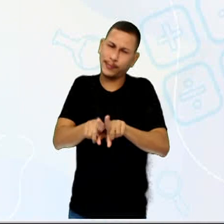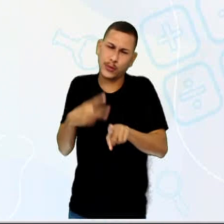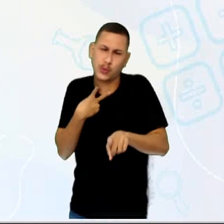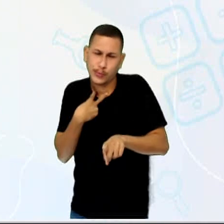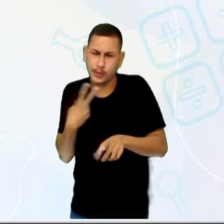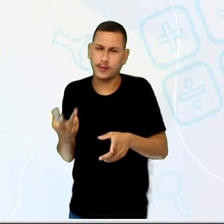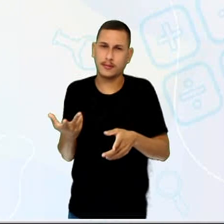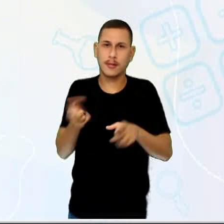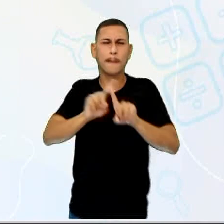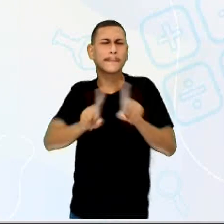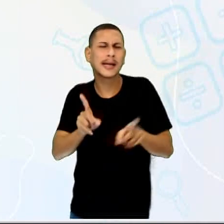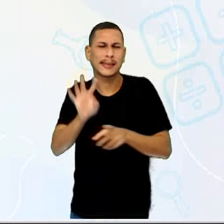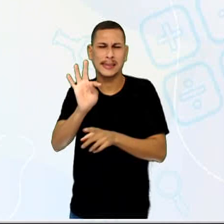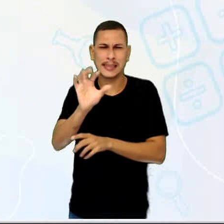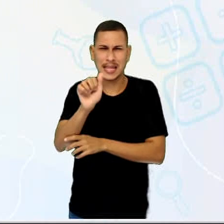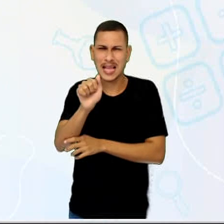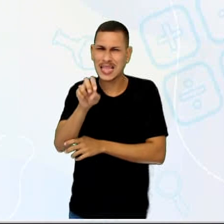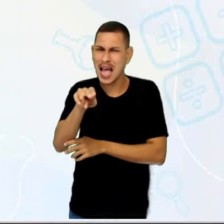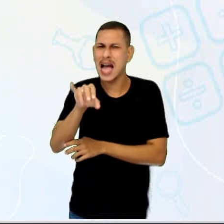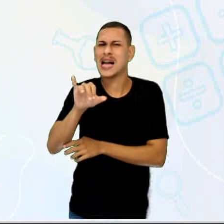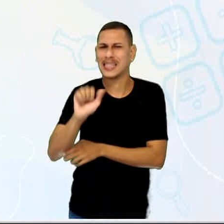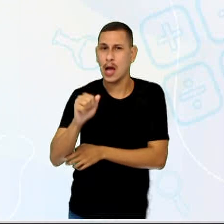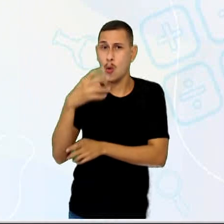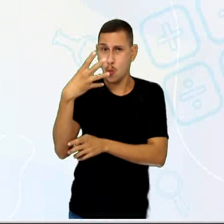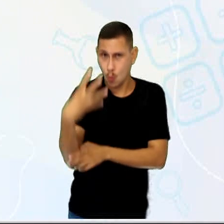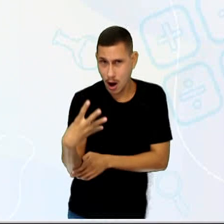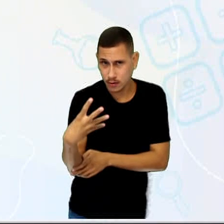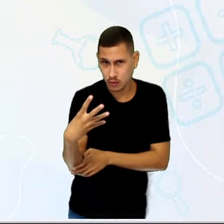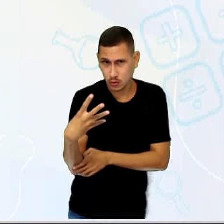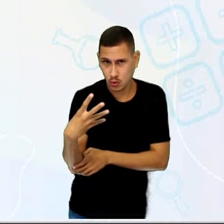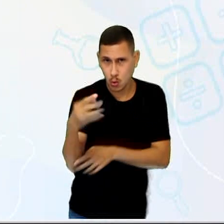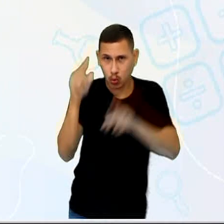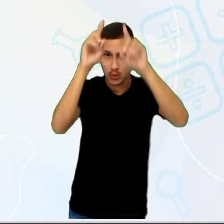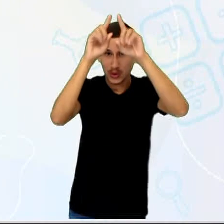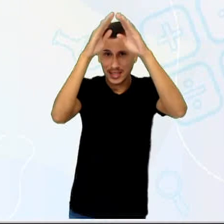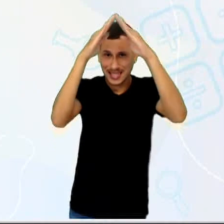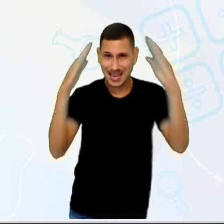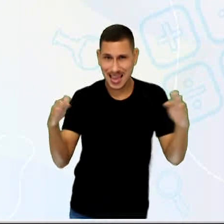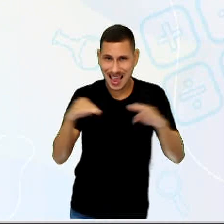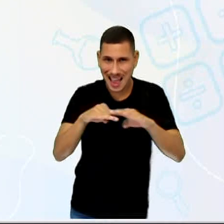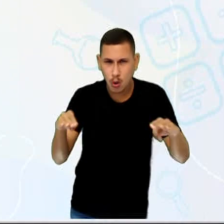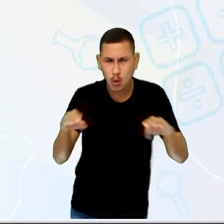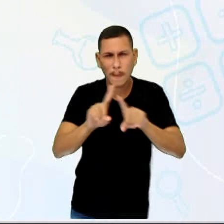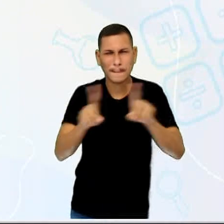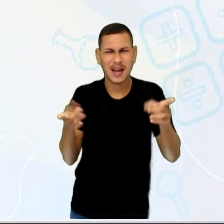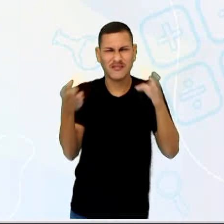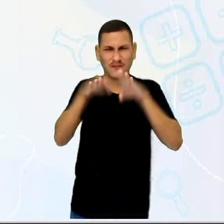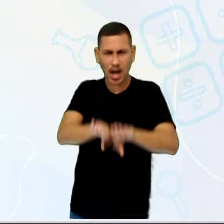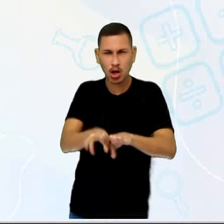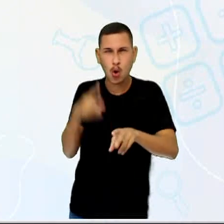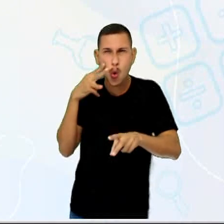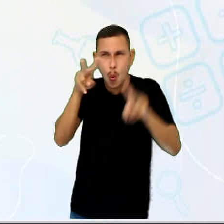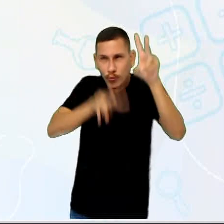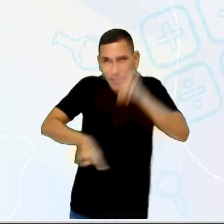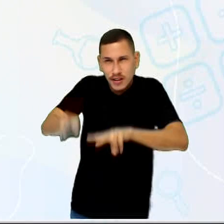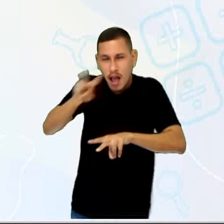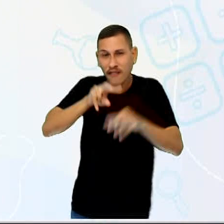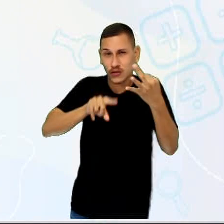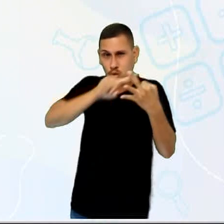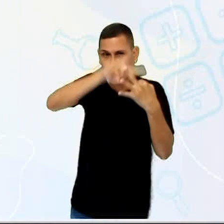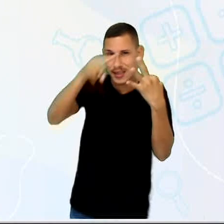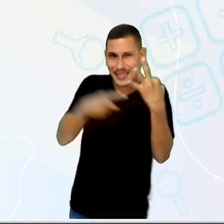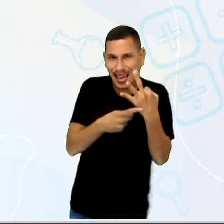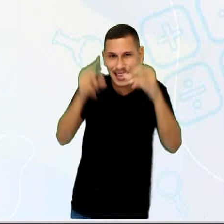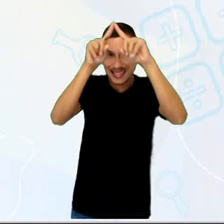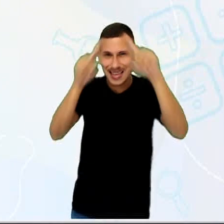E Tânia tem 4 triângulos. Só que se a gente fechar, a gente consegue observar que esses 3 triângulos em